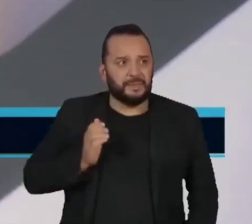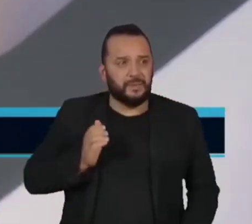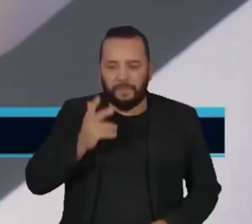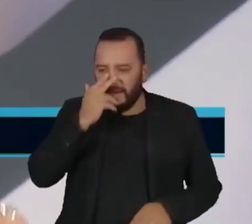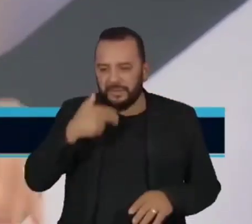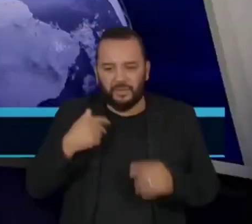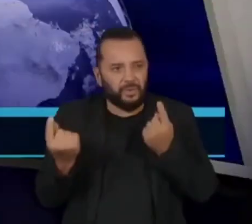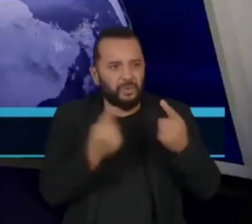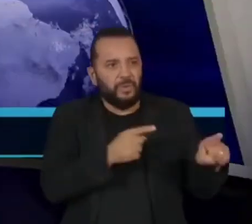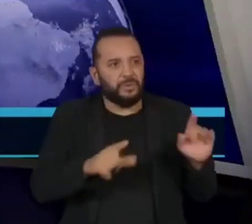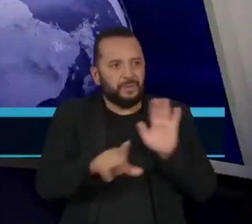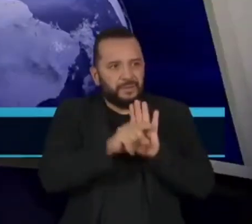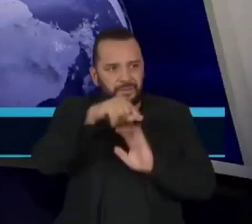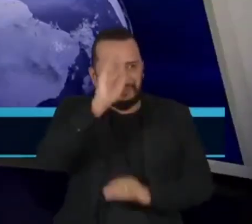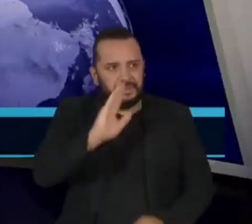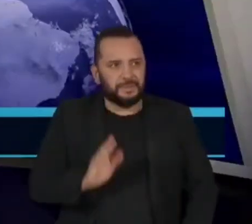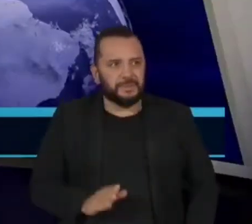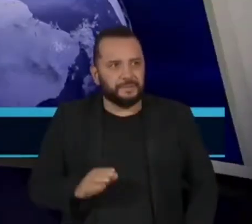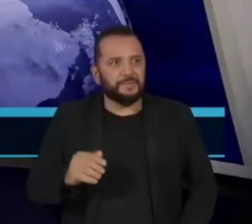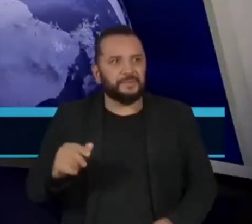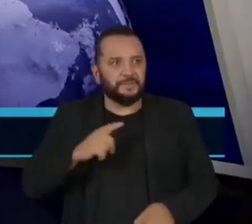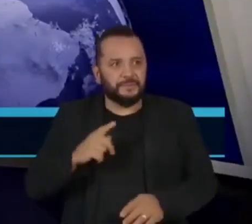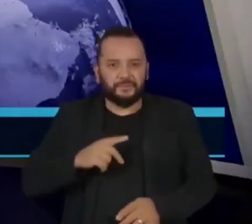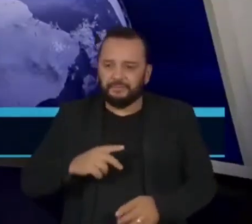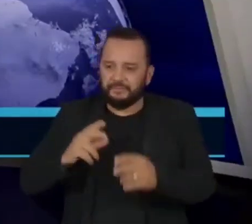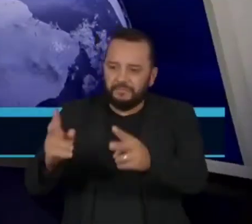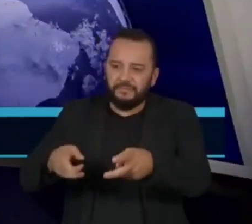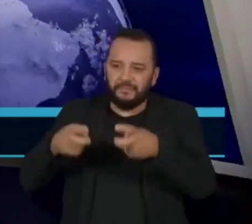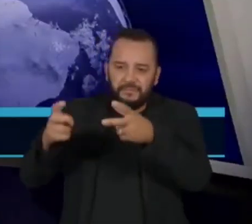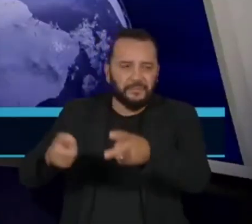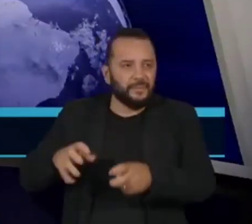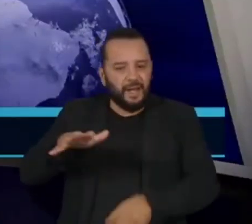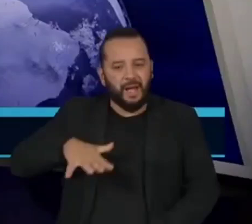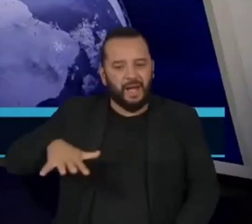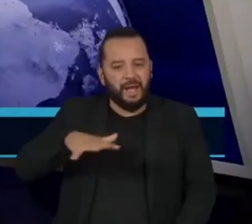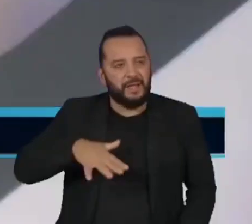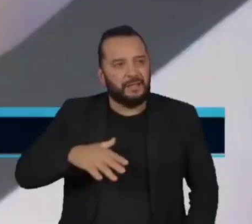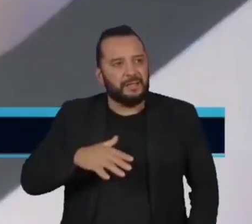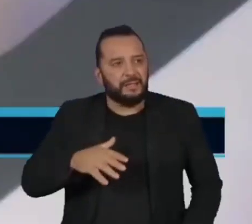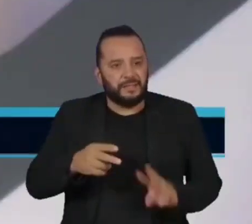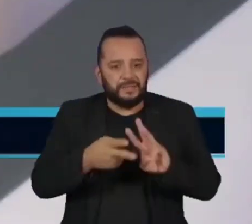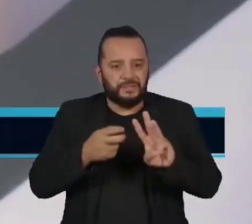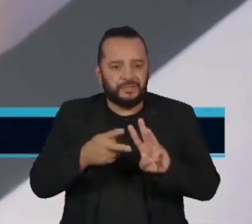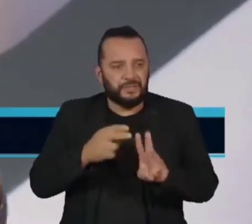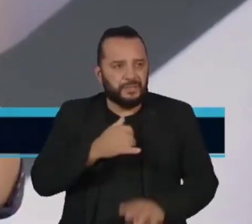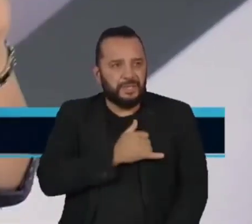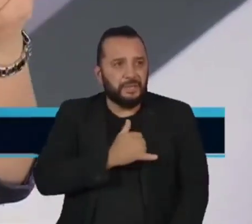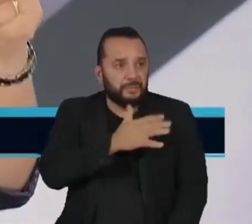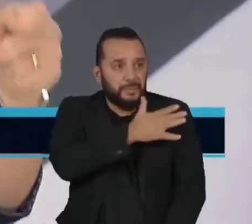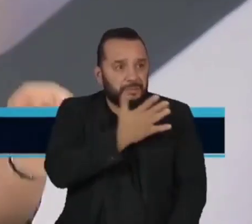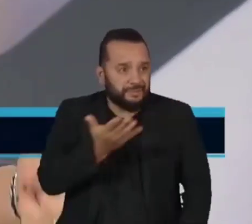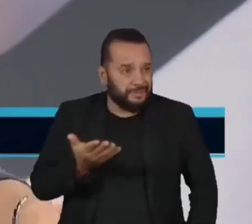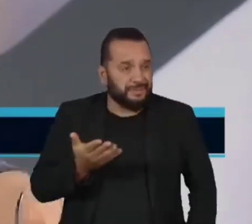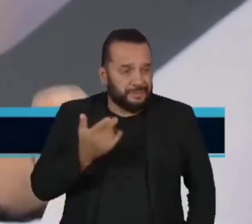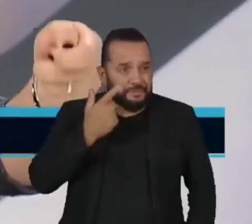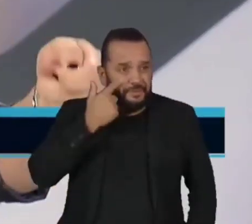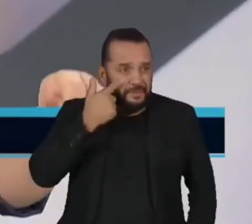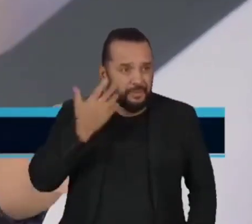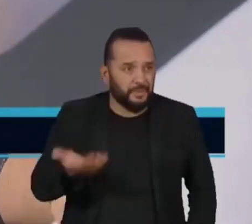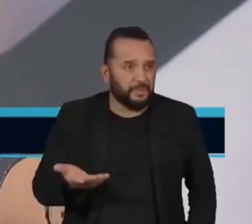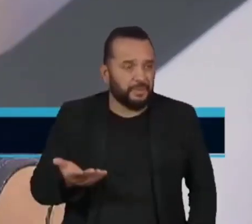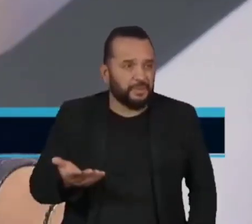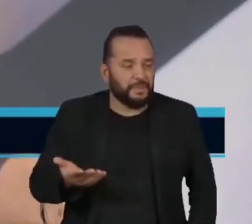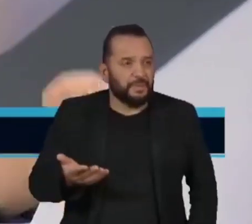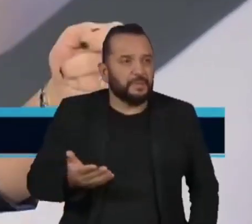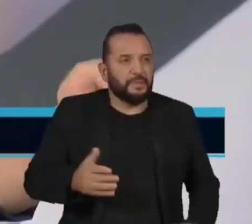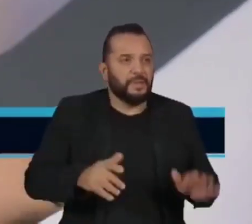ambiental, exploram o território indígena, os Yanomami, naquela crise que tiveram, entram nessa situação de apostar no